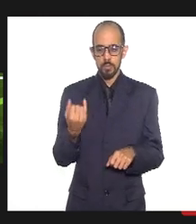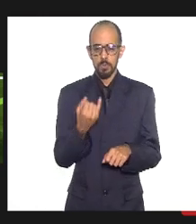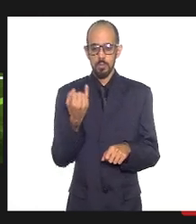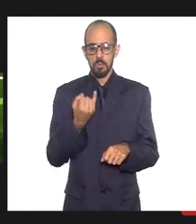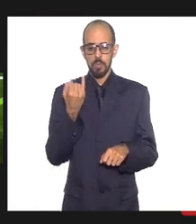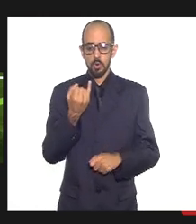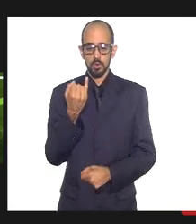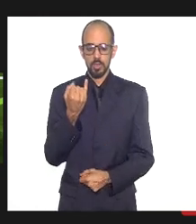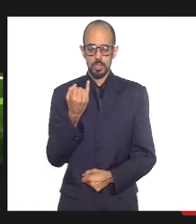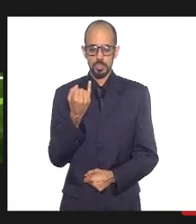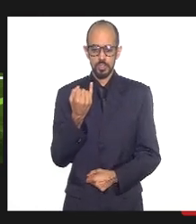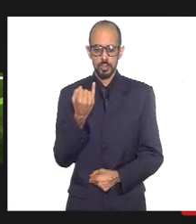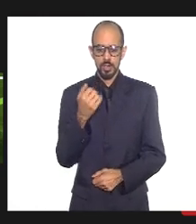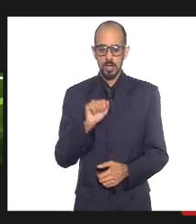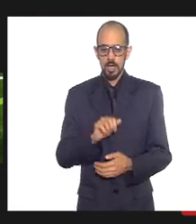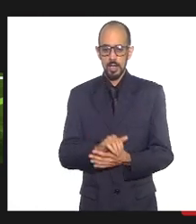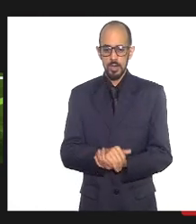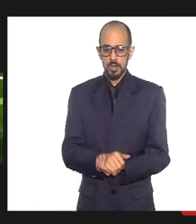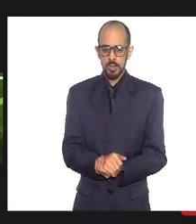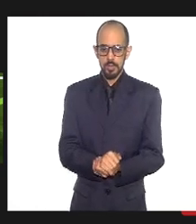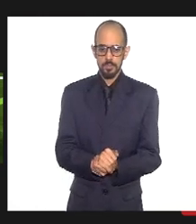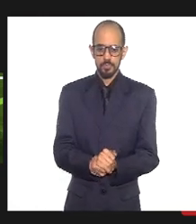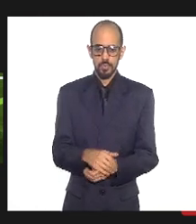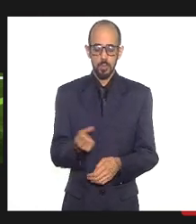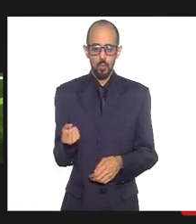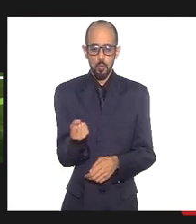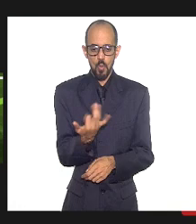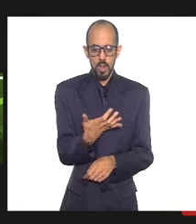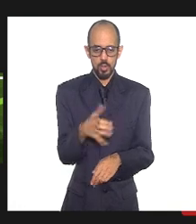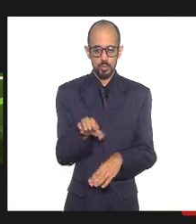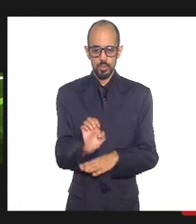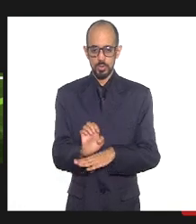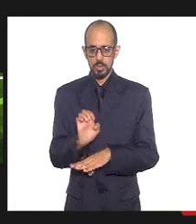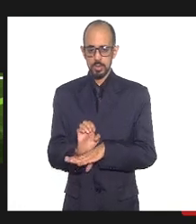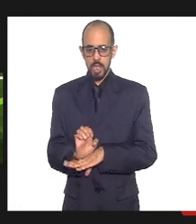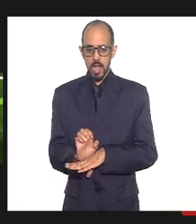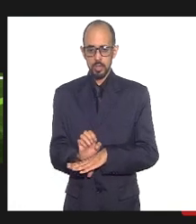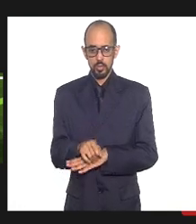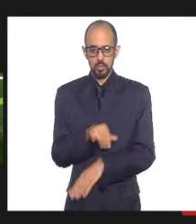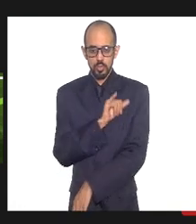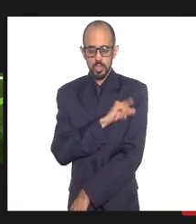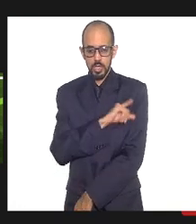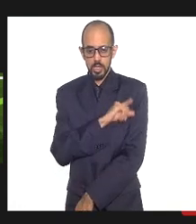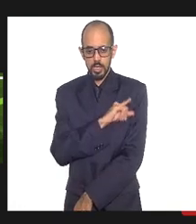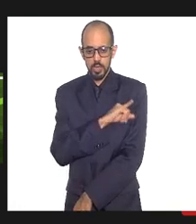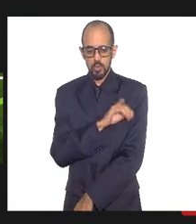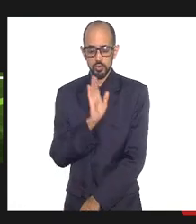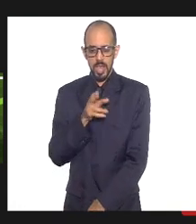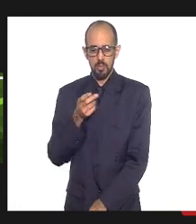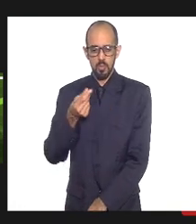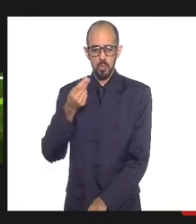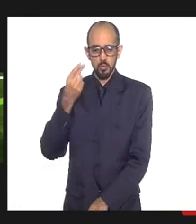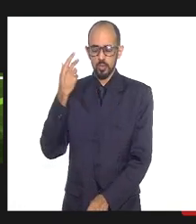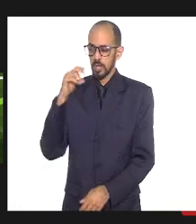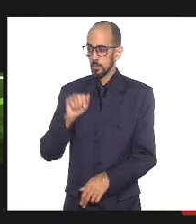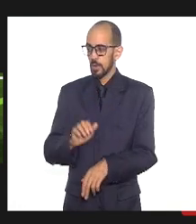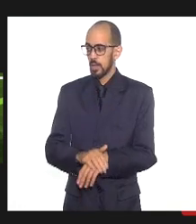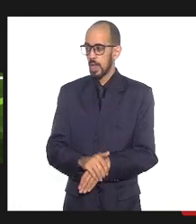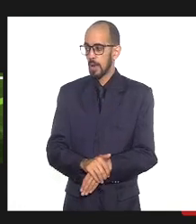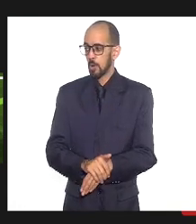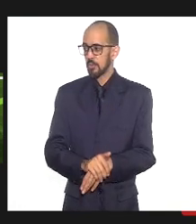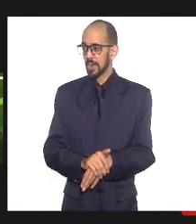governo do estado dizendo isso, porque o estado do Rio de Janeiro, de fato, ele historicamente não olha para o seu